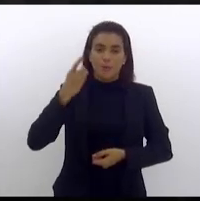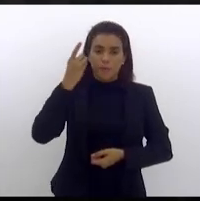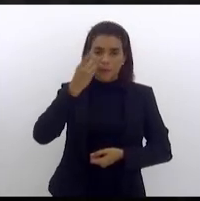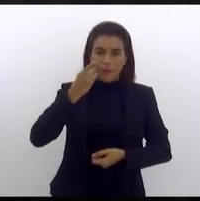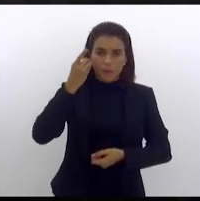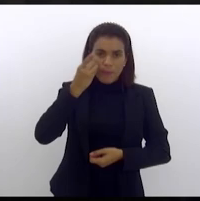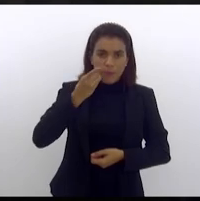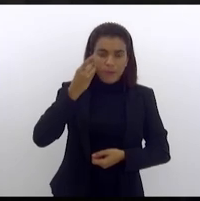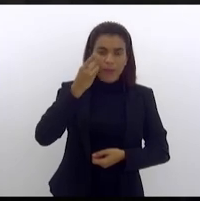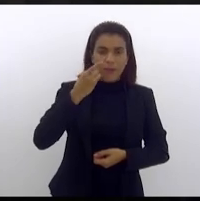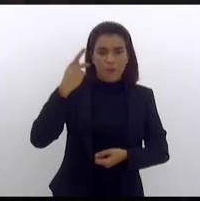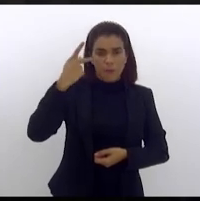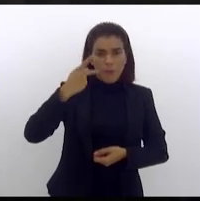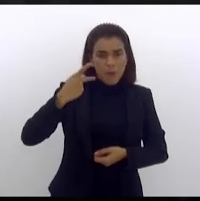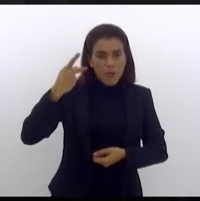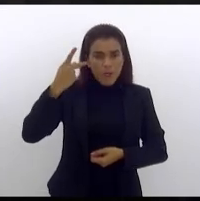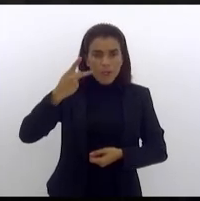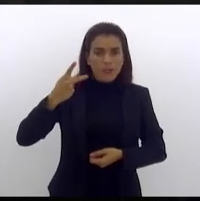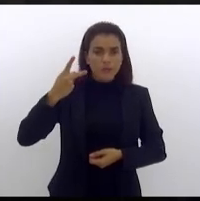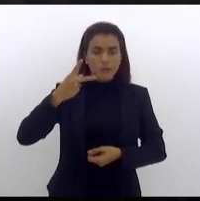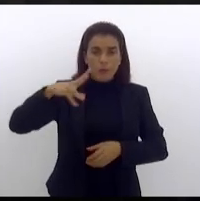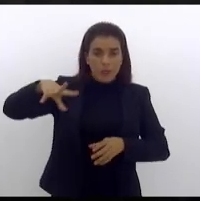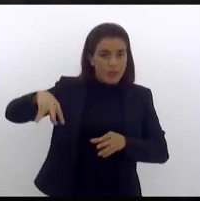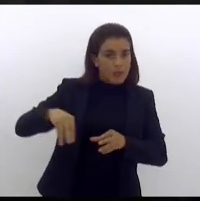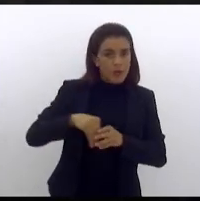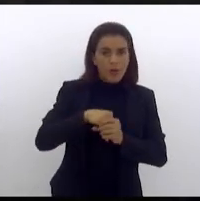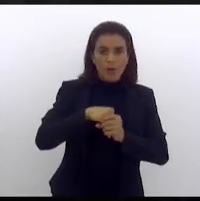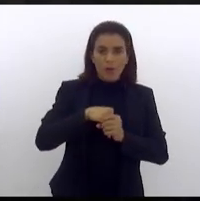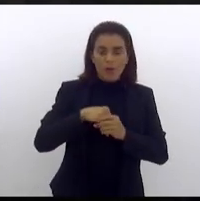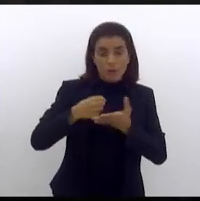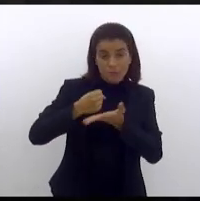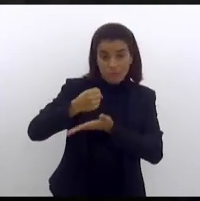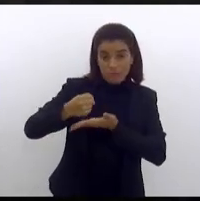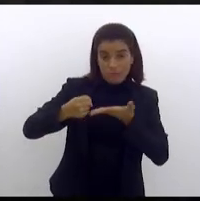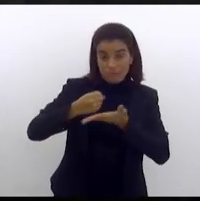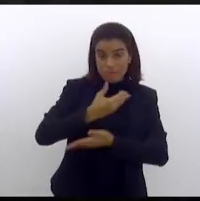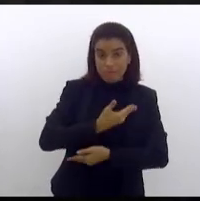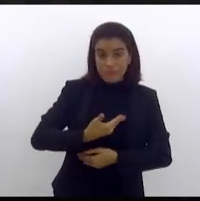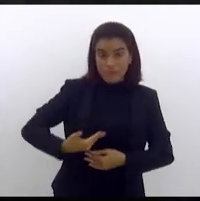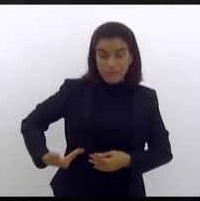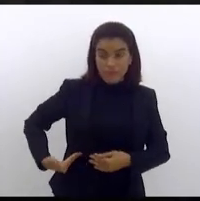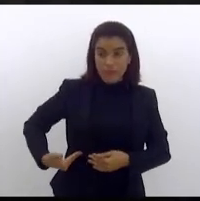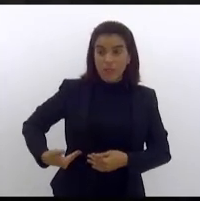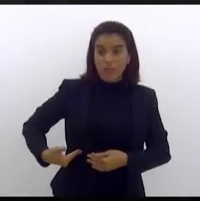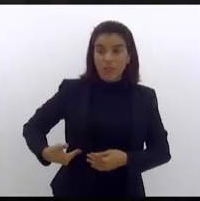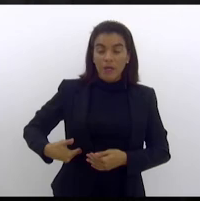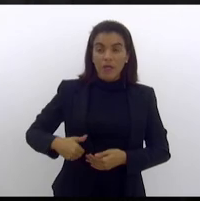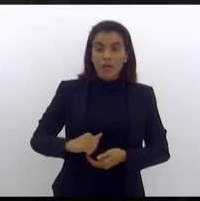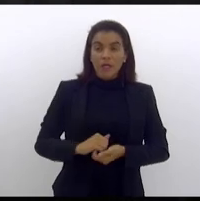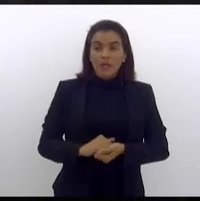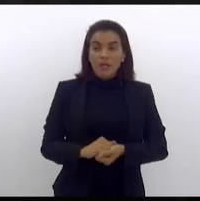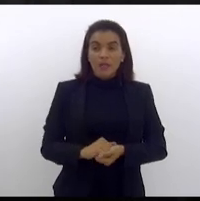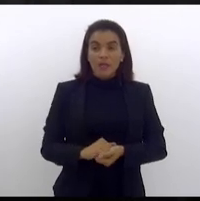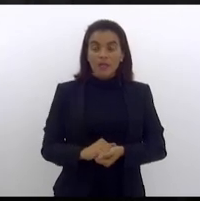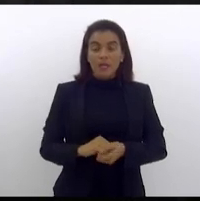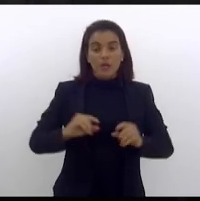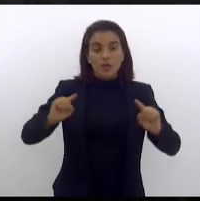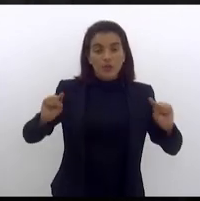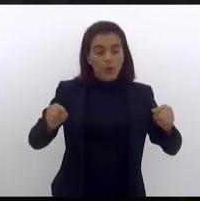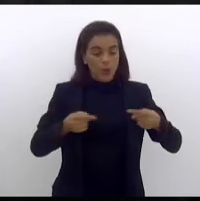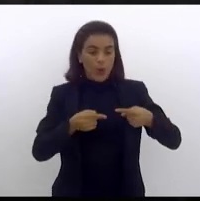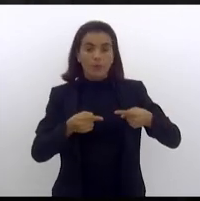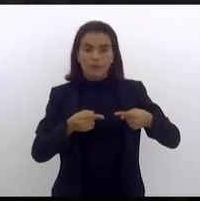parlamentar que não integra a base do governo é um parlamentar de